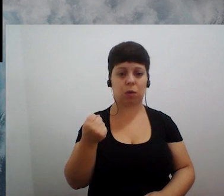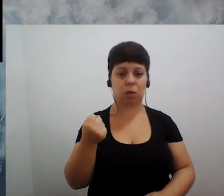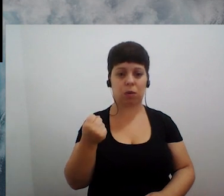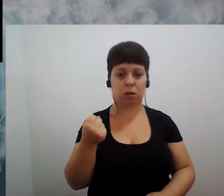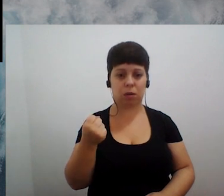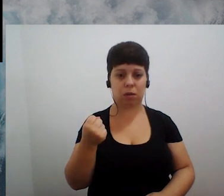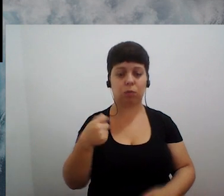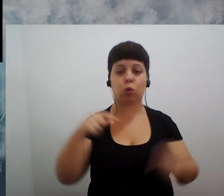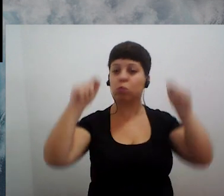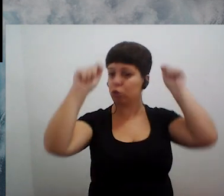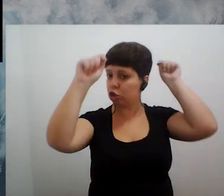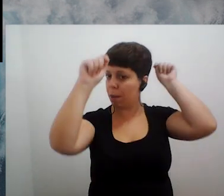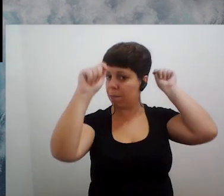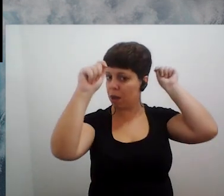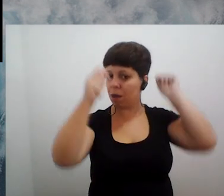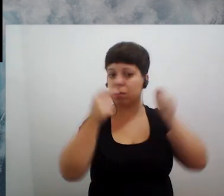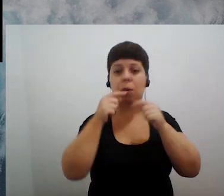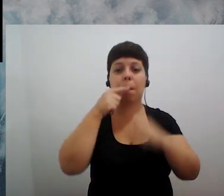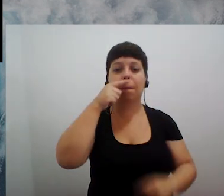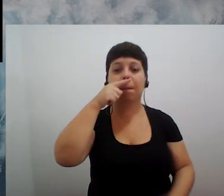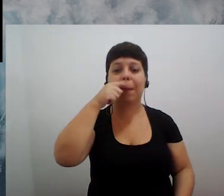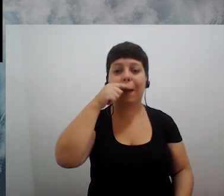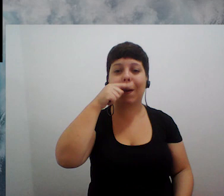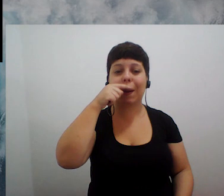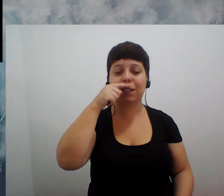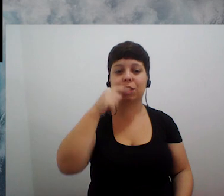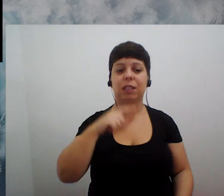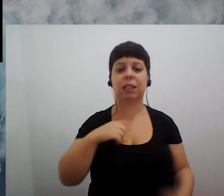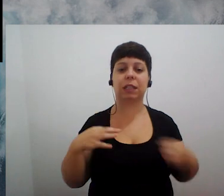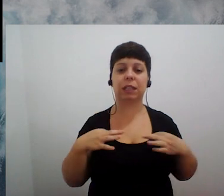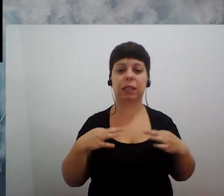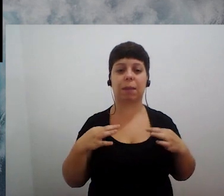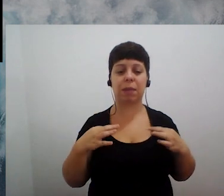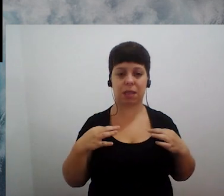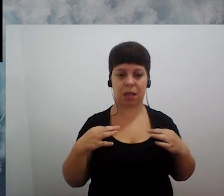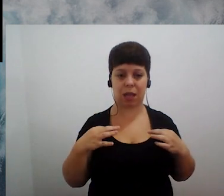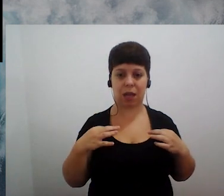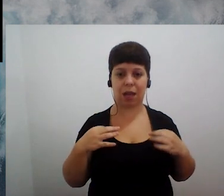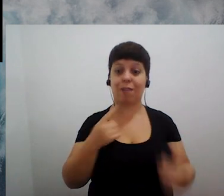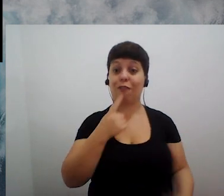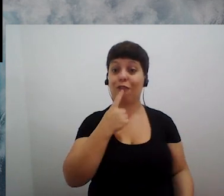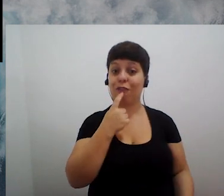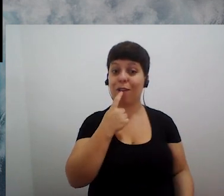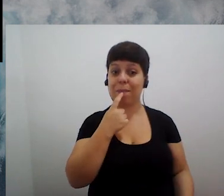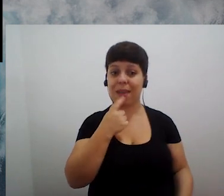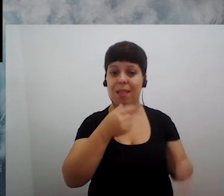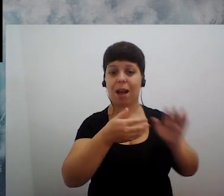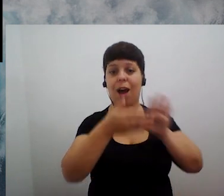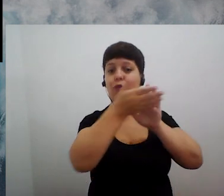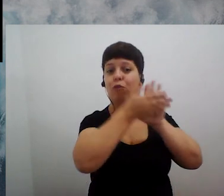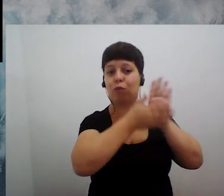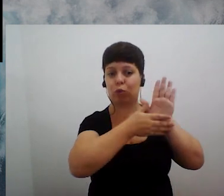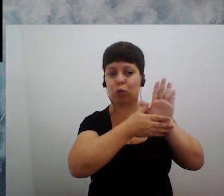pele branca, tenho um chapéu, um bigode e estou com uma camisa